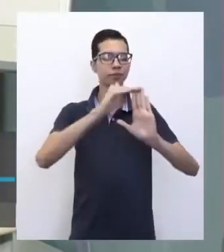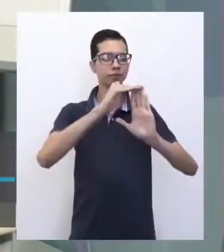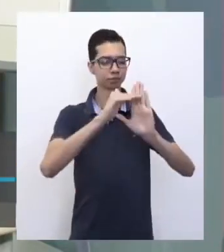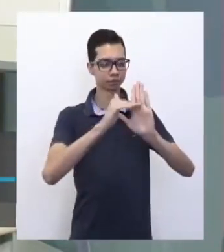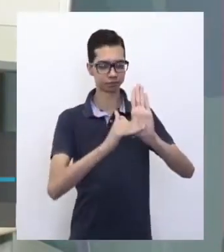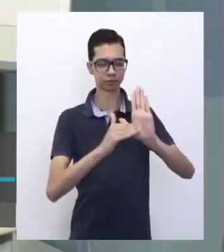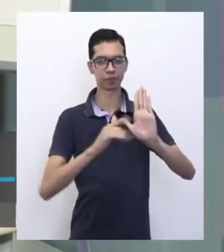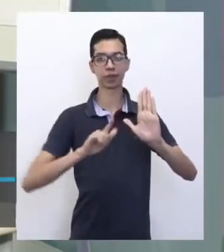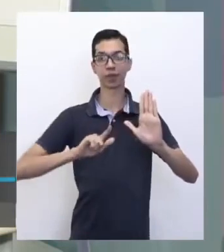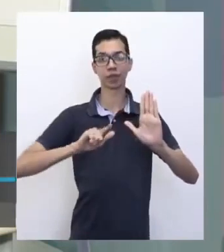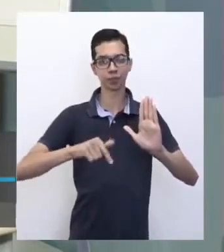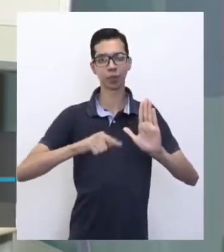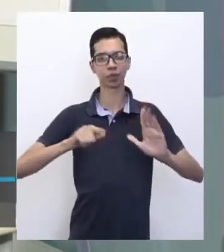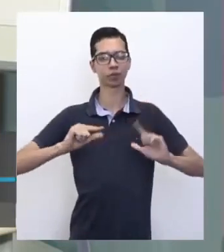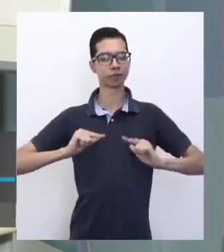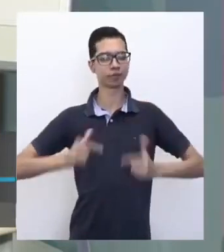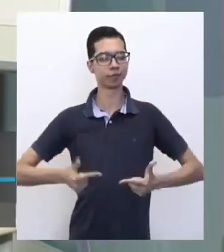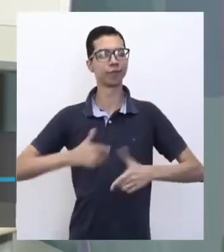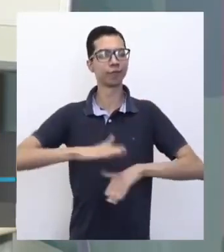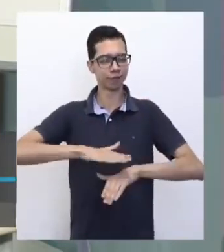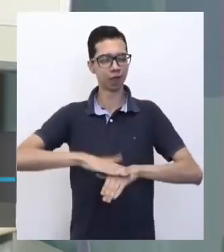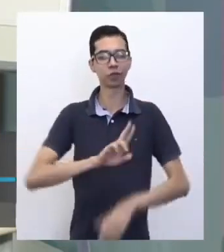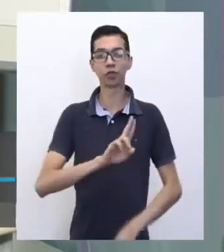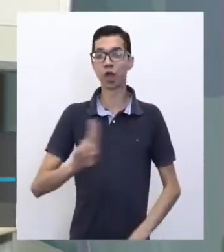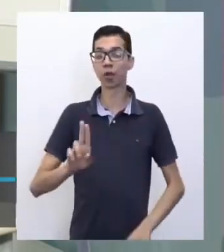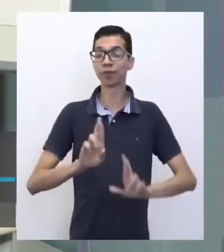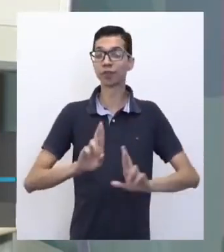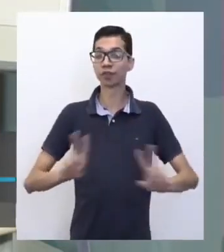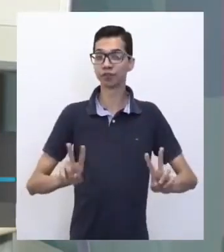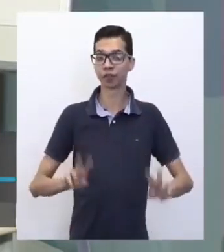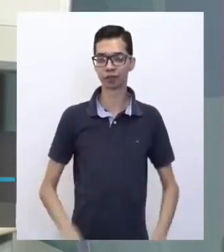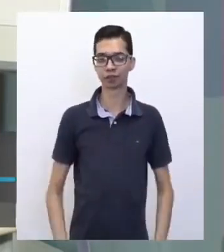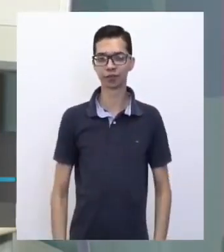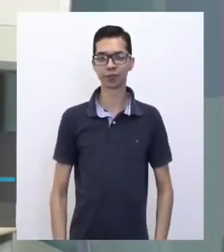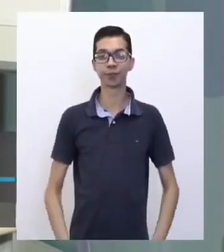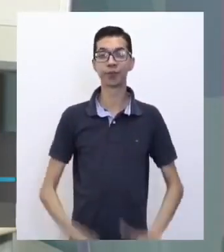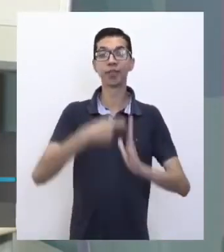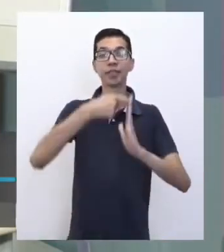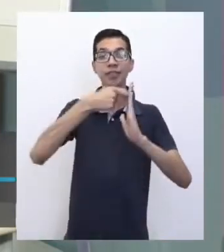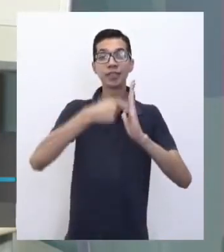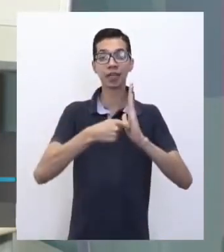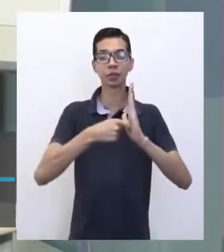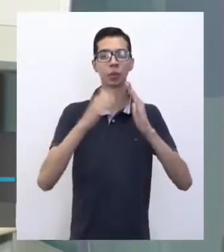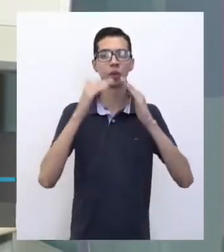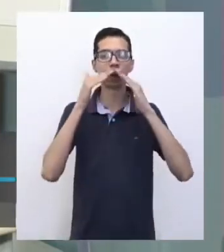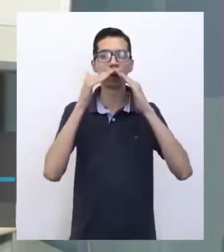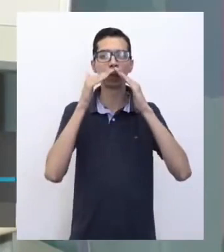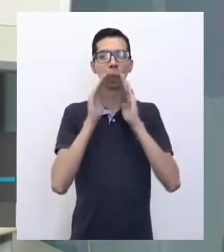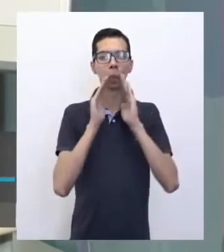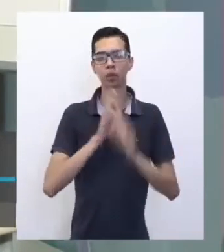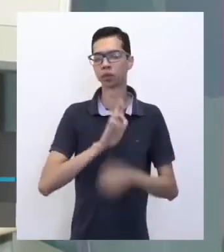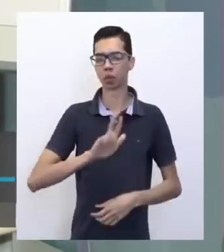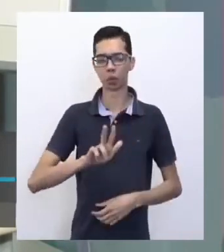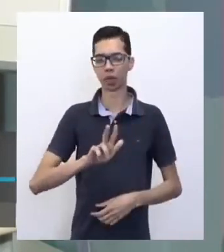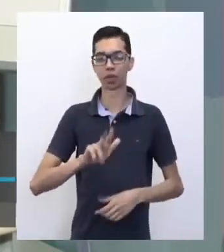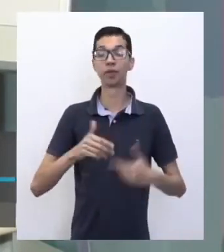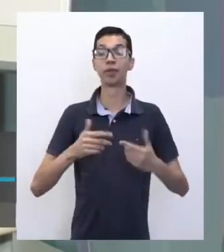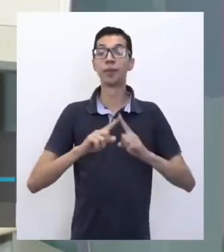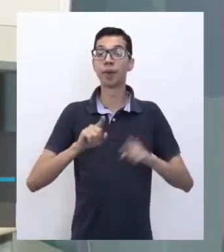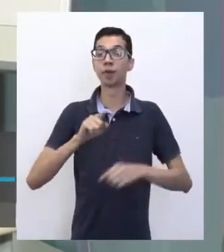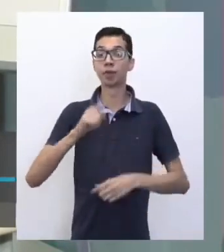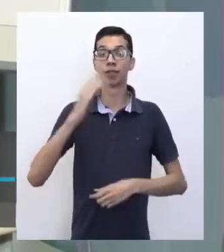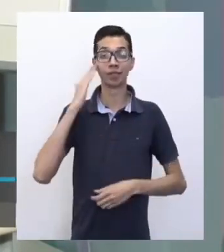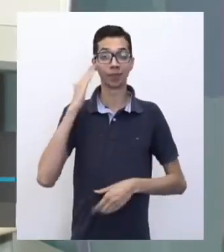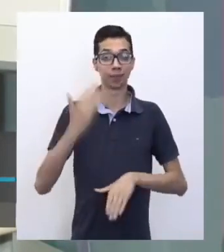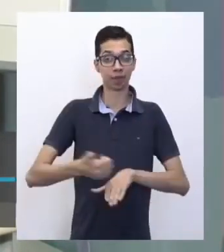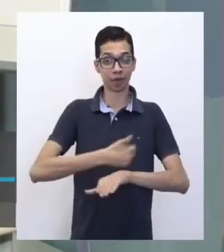temos aí um outro nome, né? Não é meio texto dramático, mas você vai estar, então, planejando a sua ação